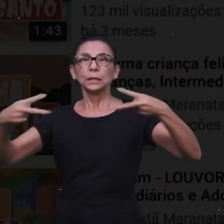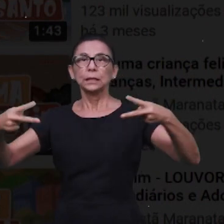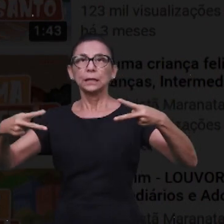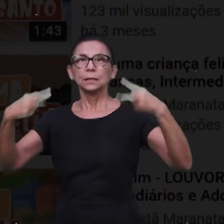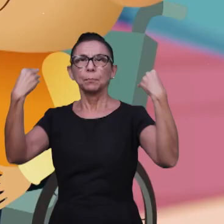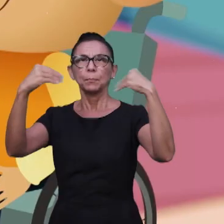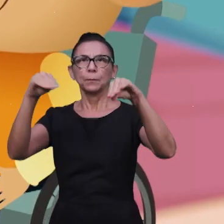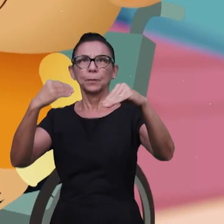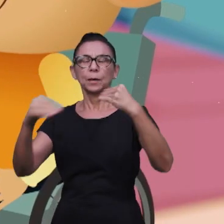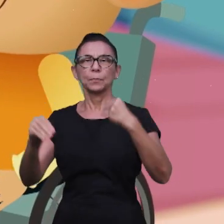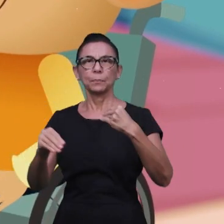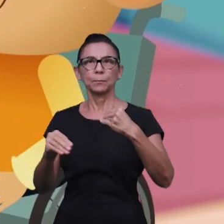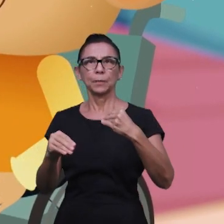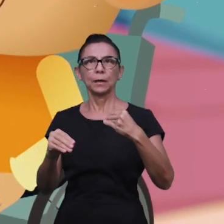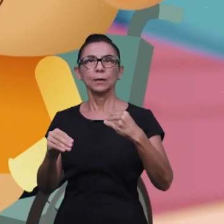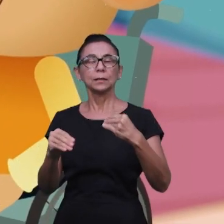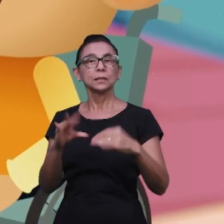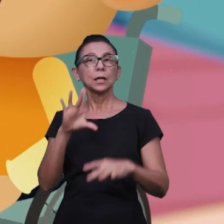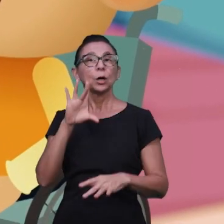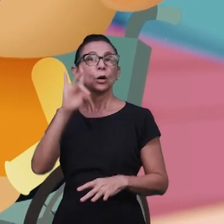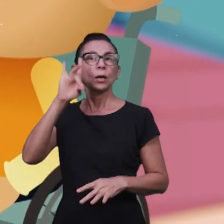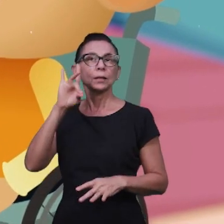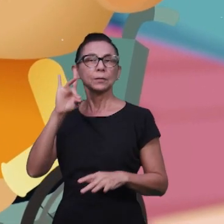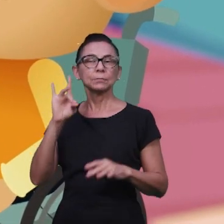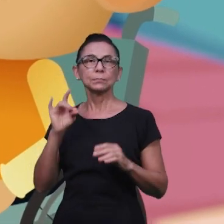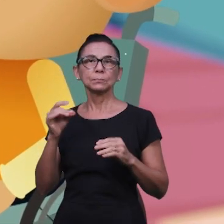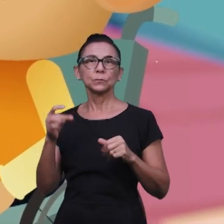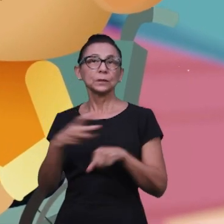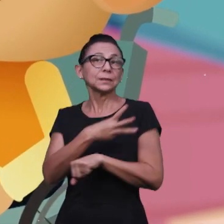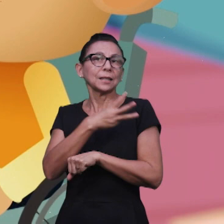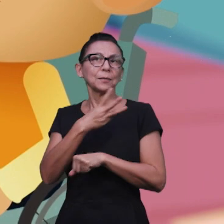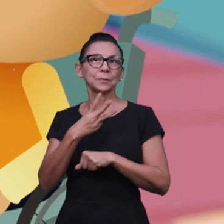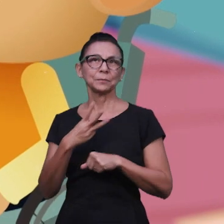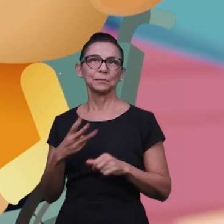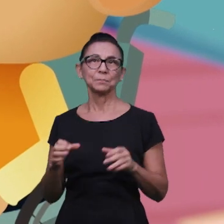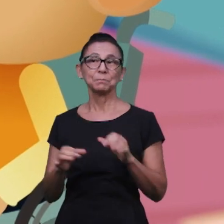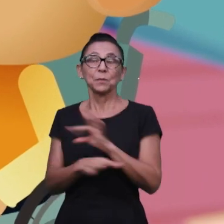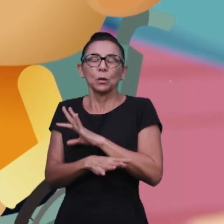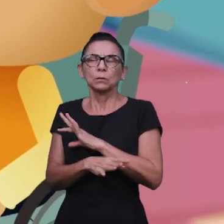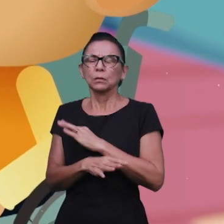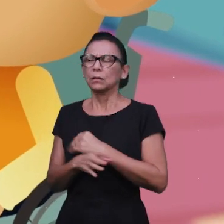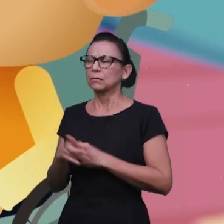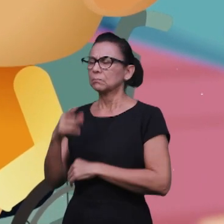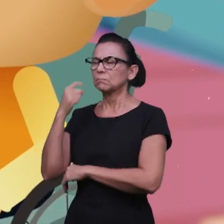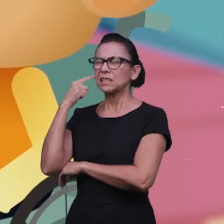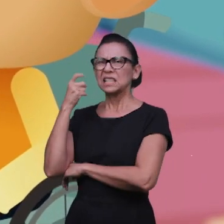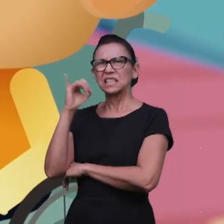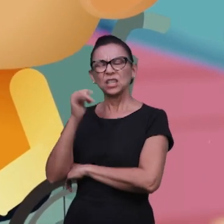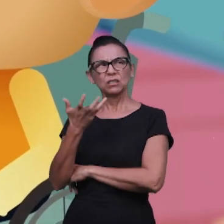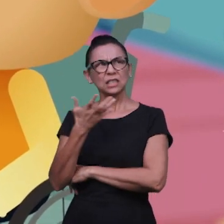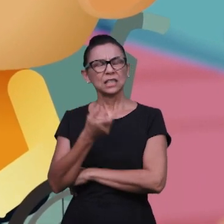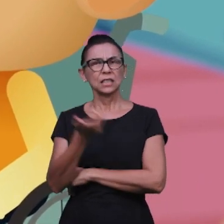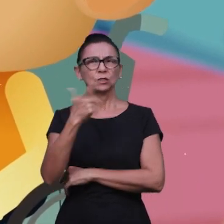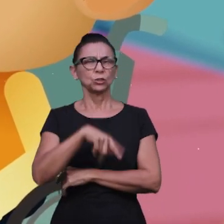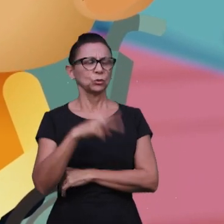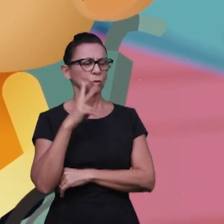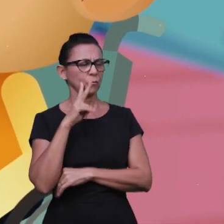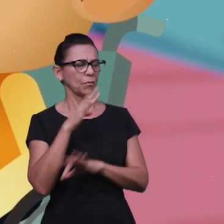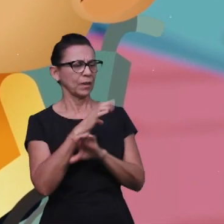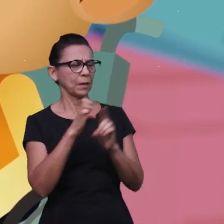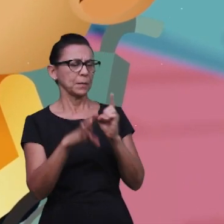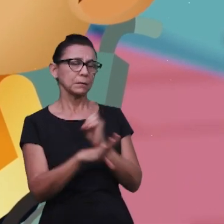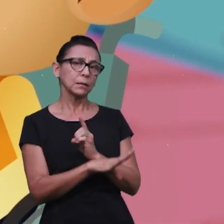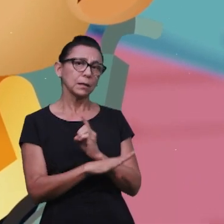e fácil. Mas, Guguinha, se eu quiser rever uma aula das crianças ou ainda ajudar meu vovô a assistir a EBD